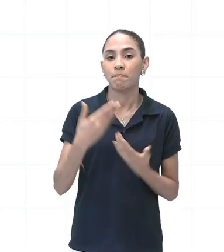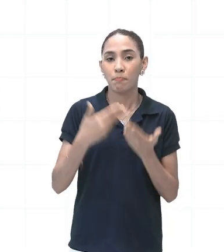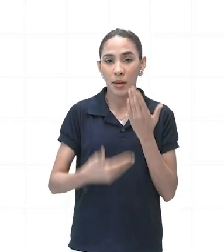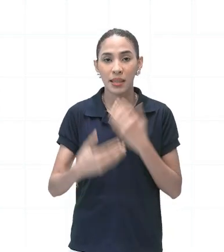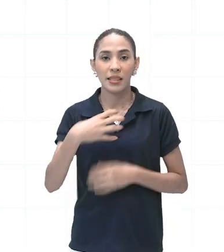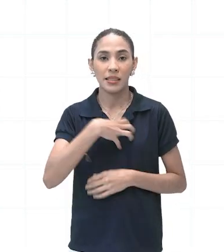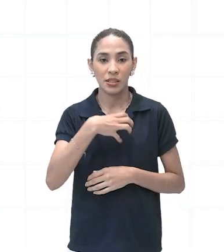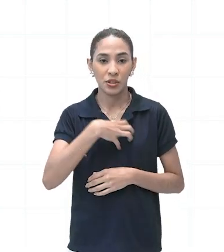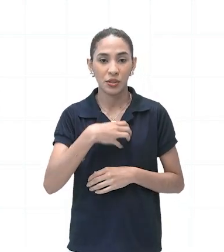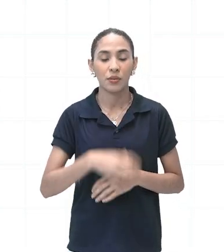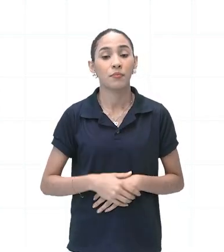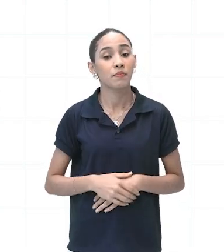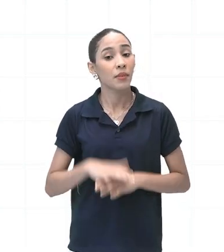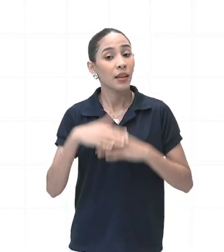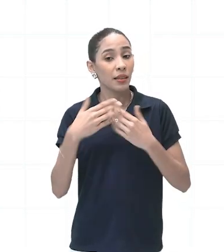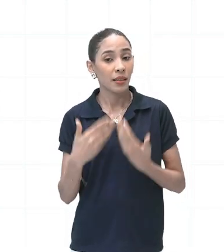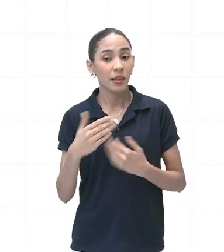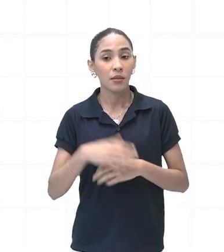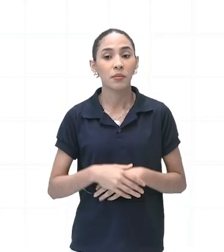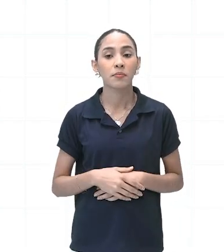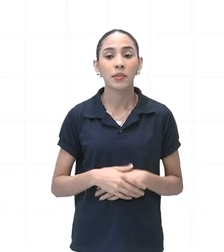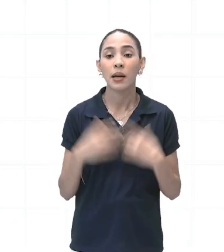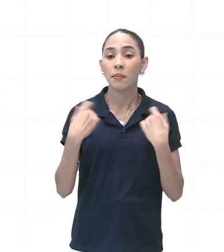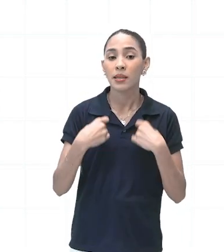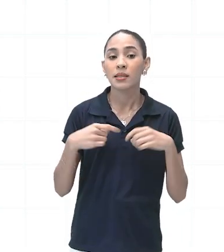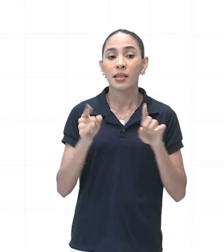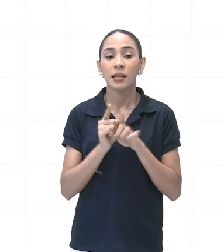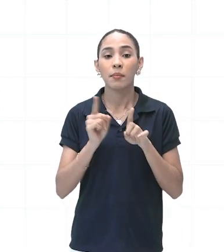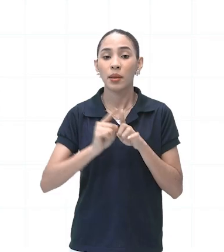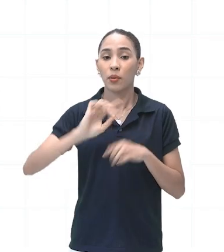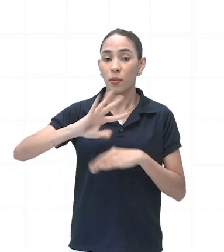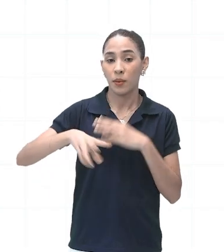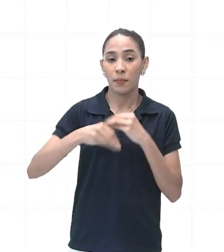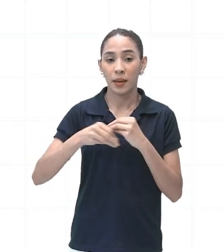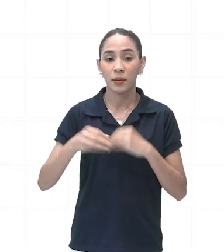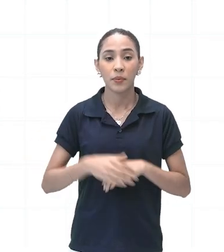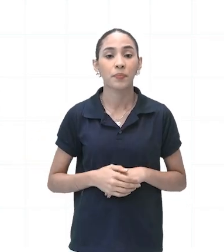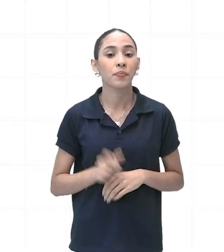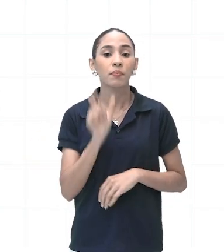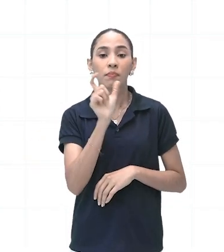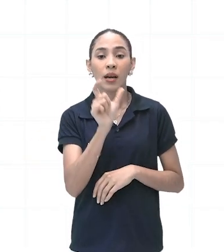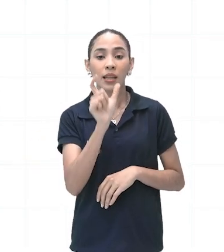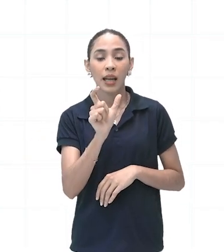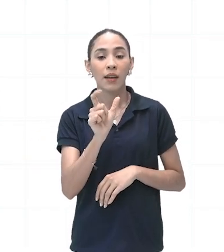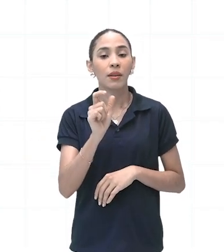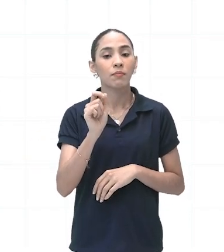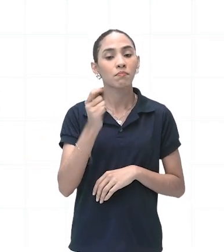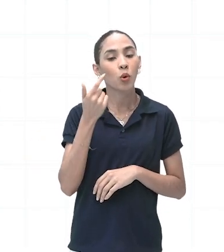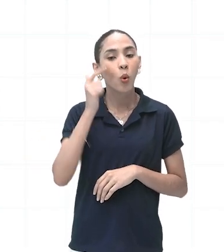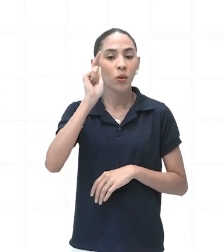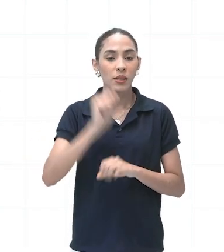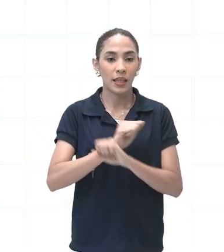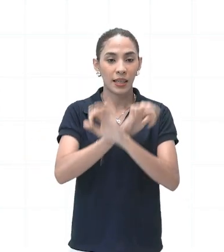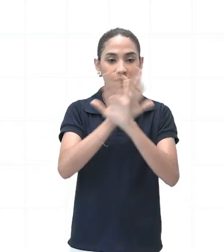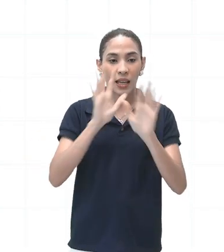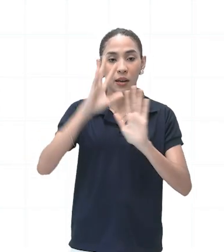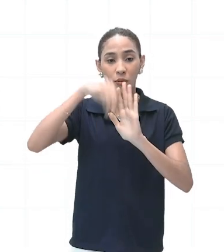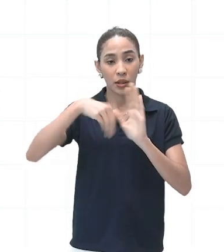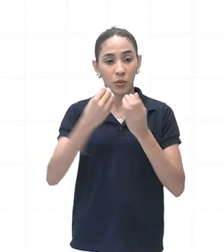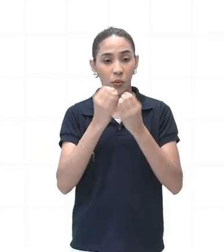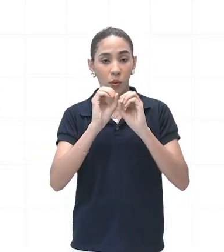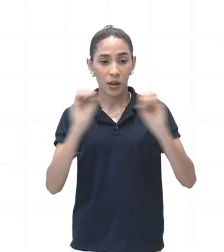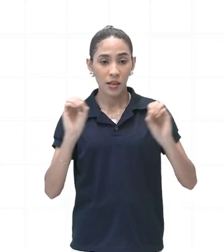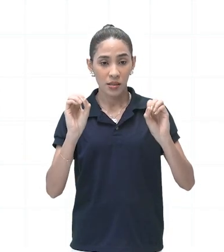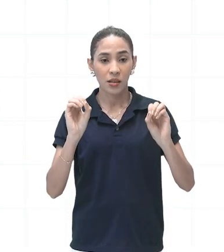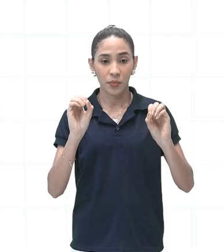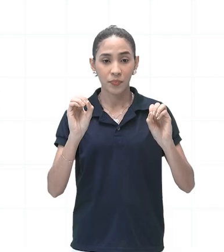incompleto. E, por essa razão, precisam de um complemento, um termo que os torne claros. A